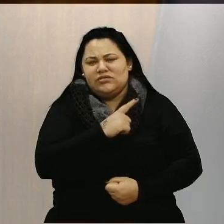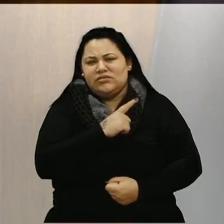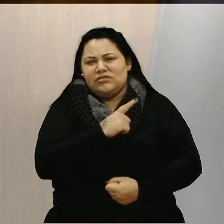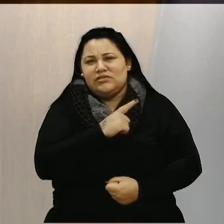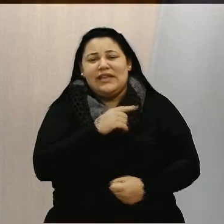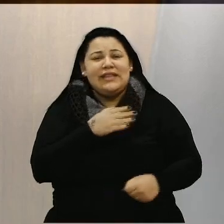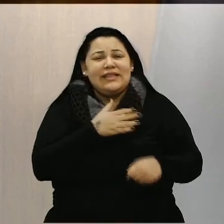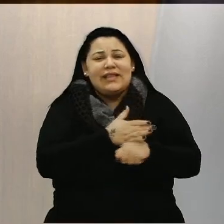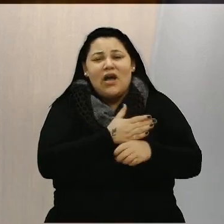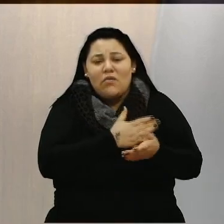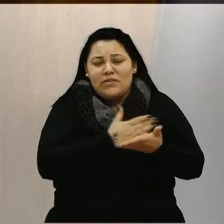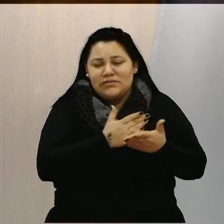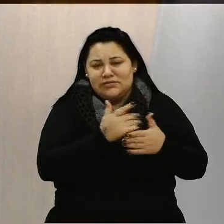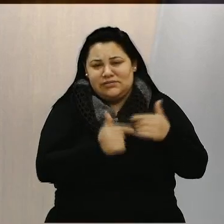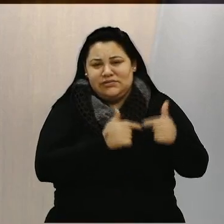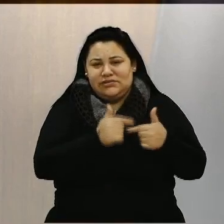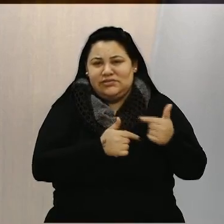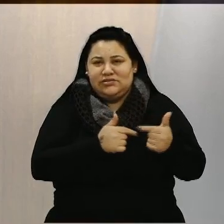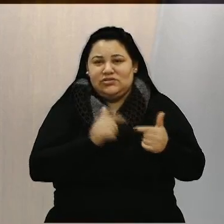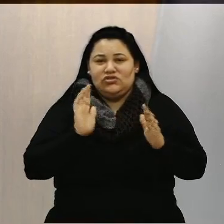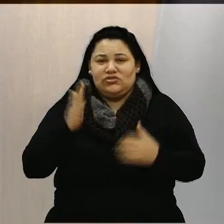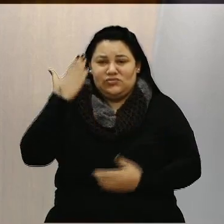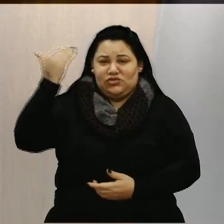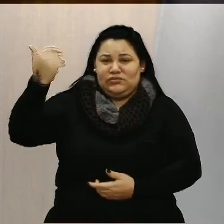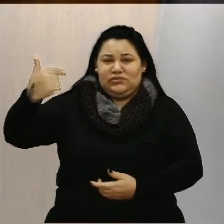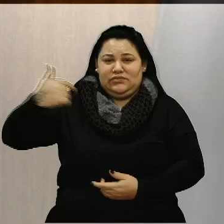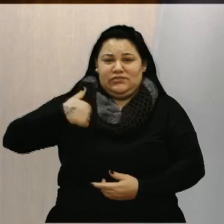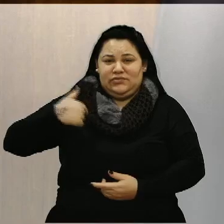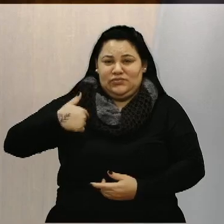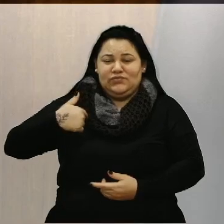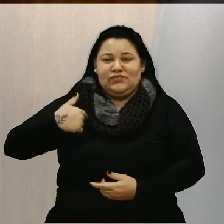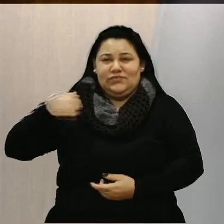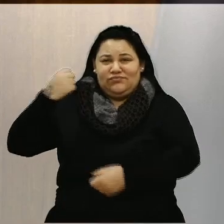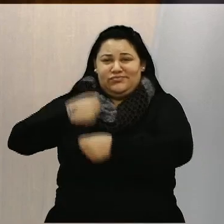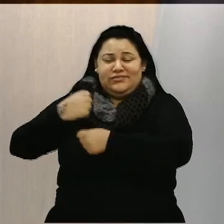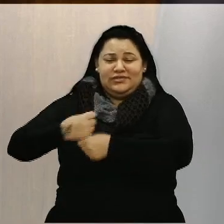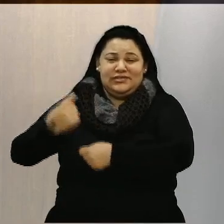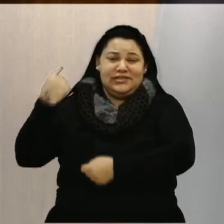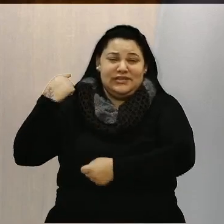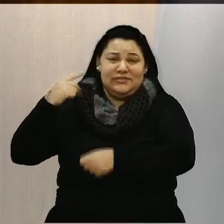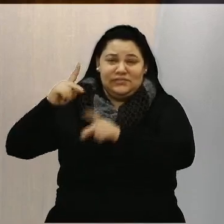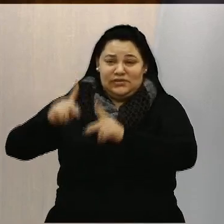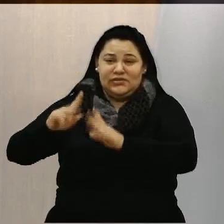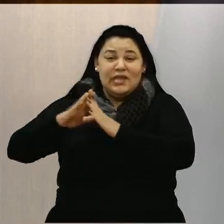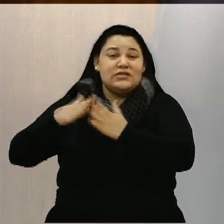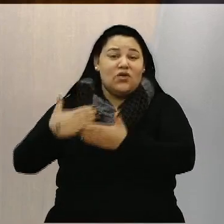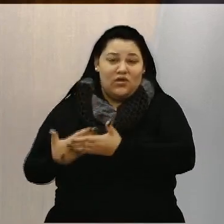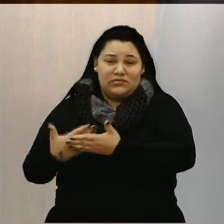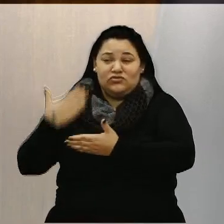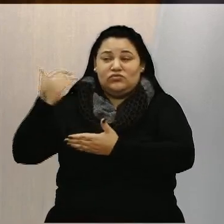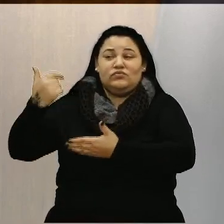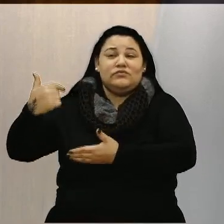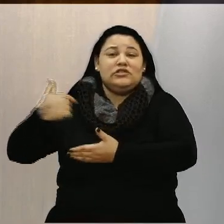já fui procurada por uma pessoa naquela época da escola,